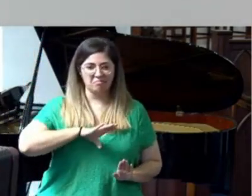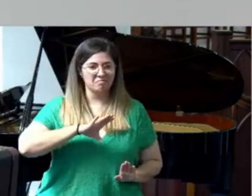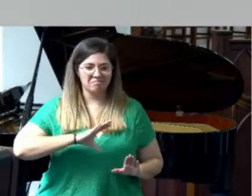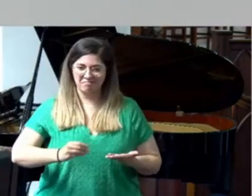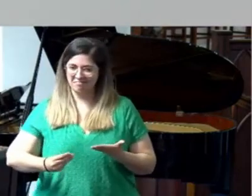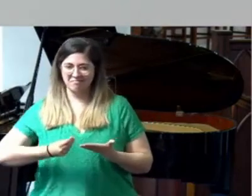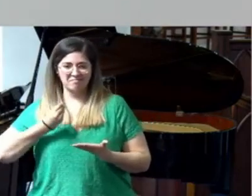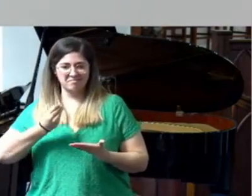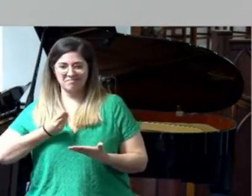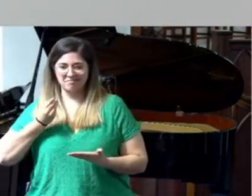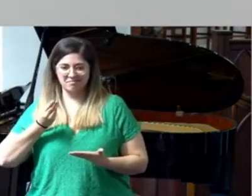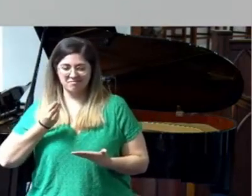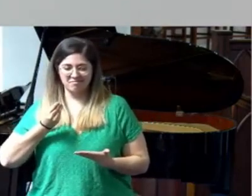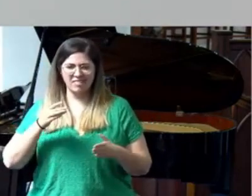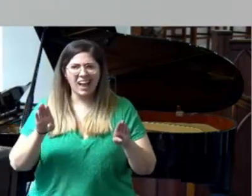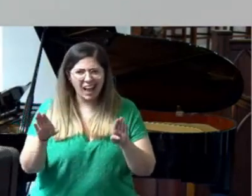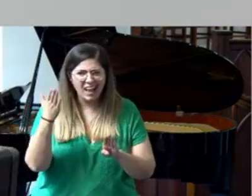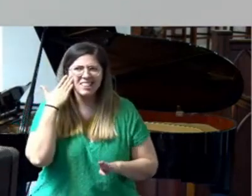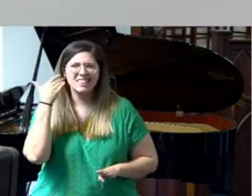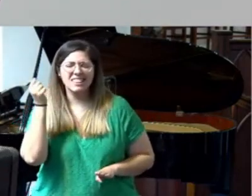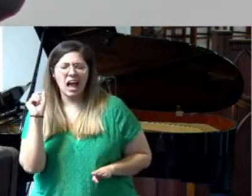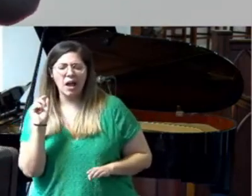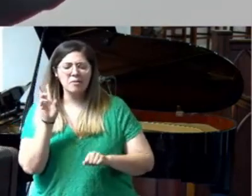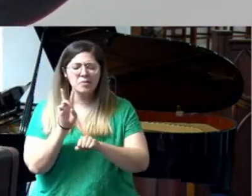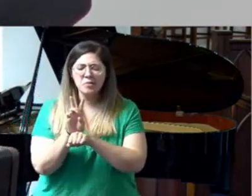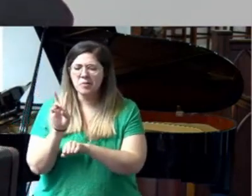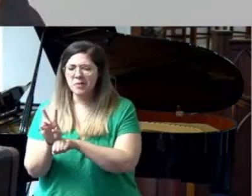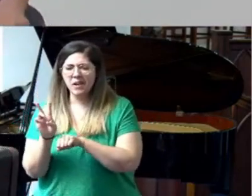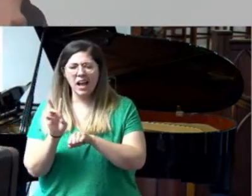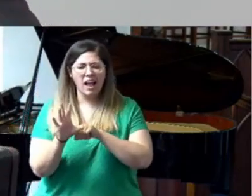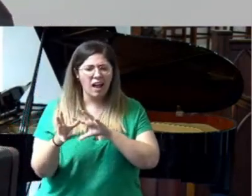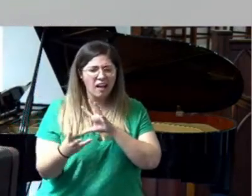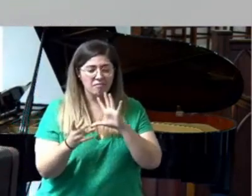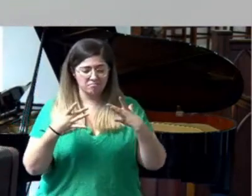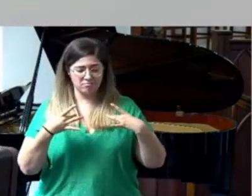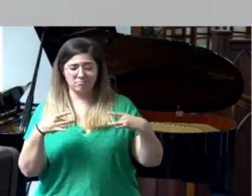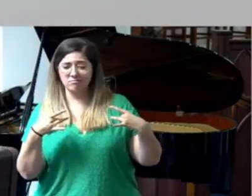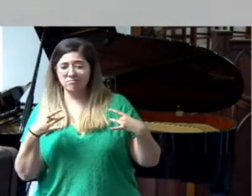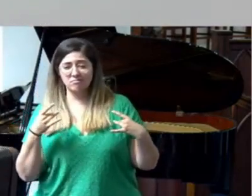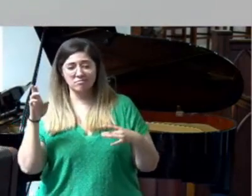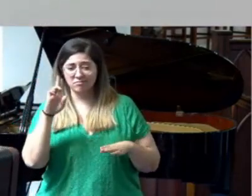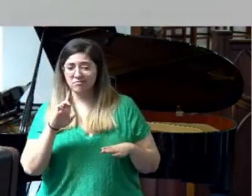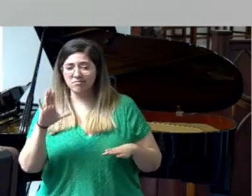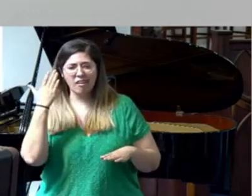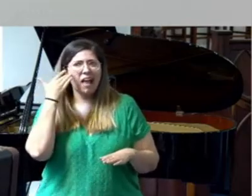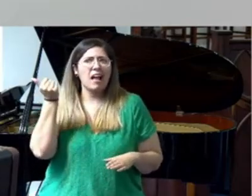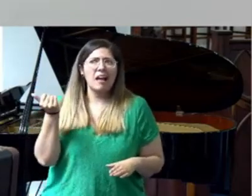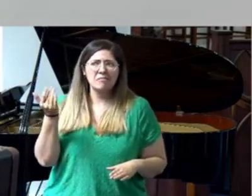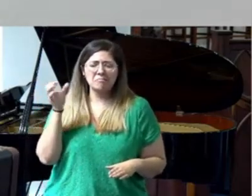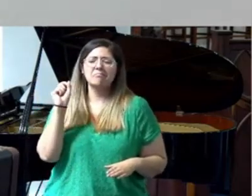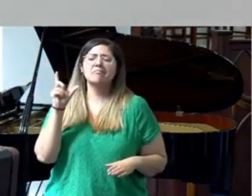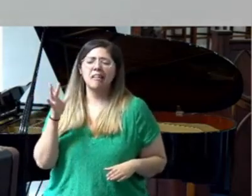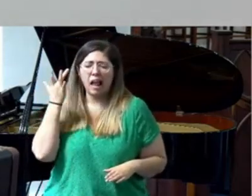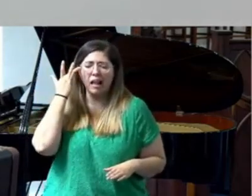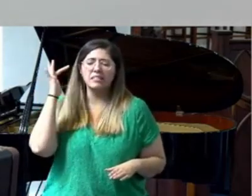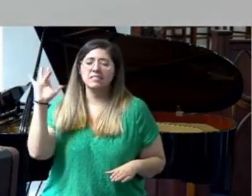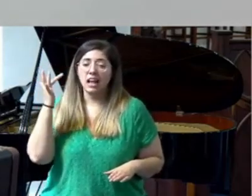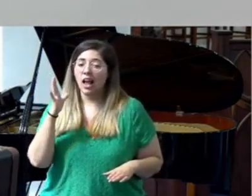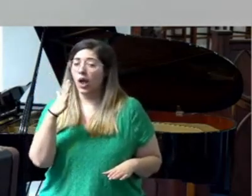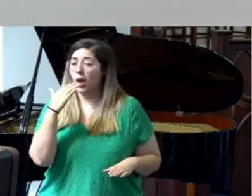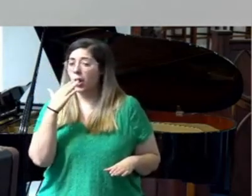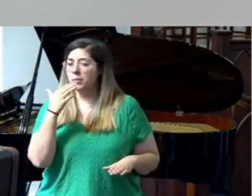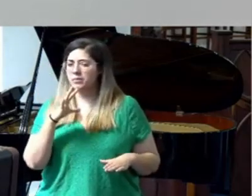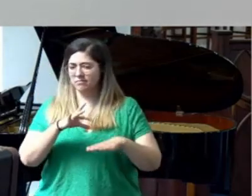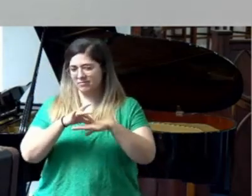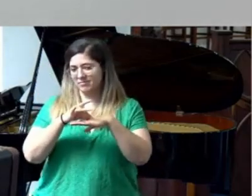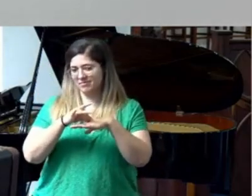sabe o que se deve fazer com o lixo? Quem de nós não sabe como é que a gente deve se vestir? Quem de nós não sabe que nós temos de comer comidas